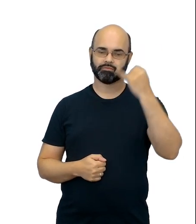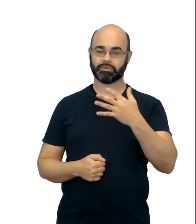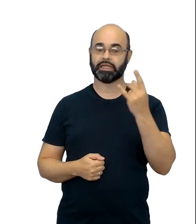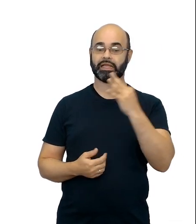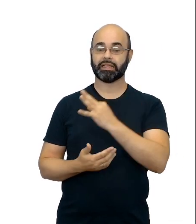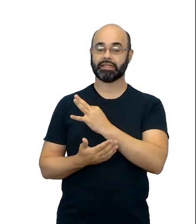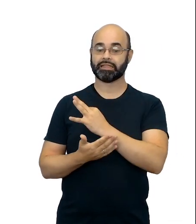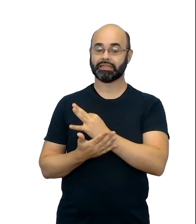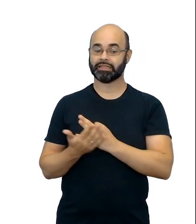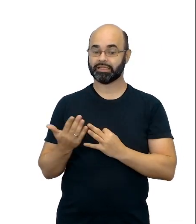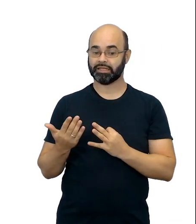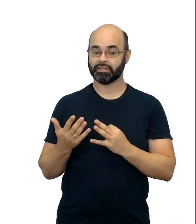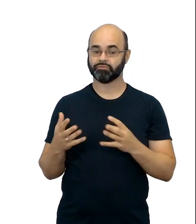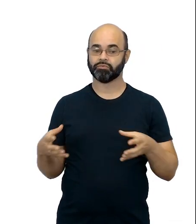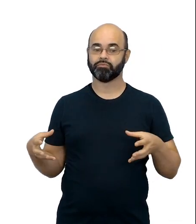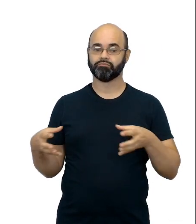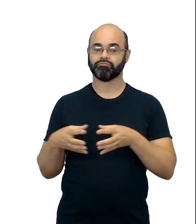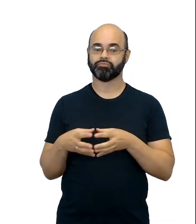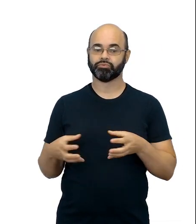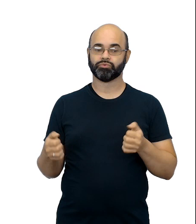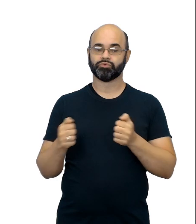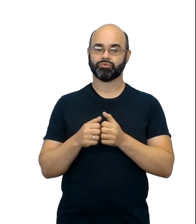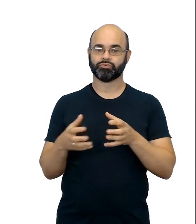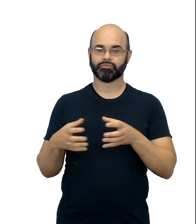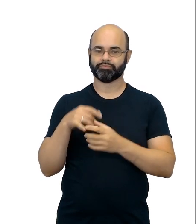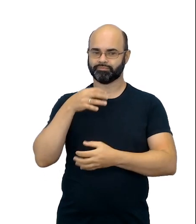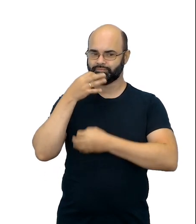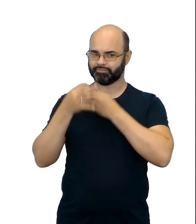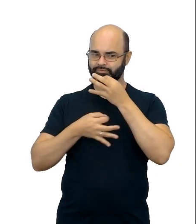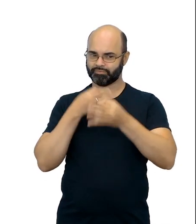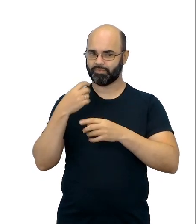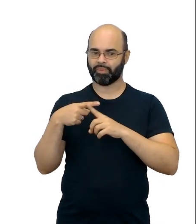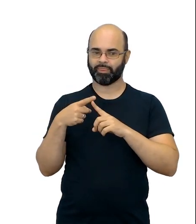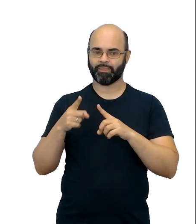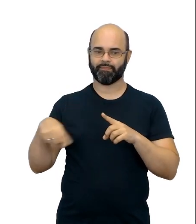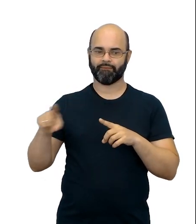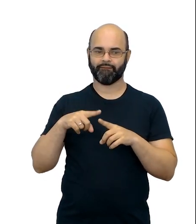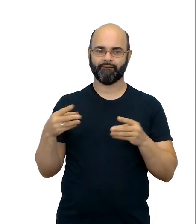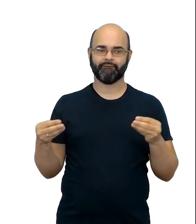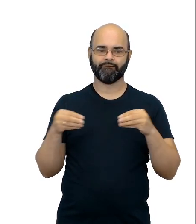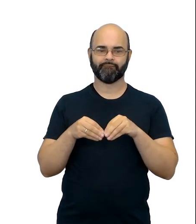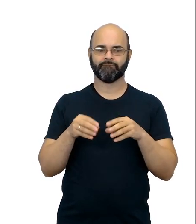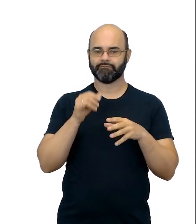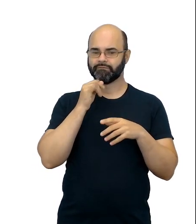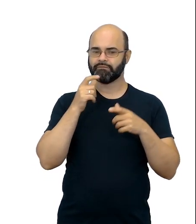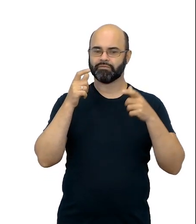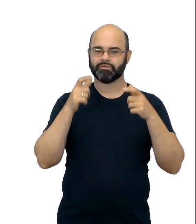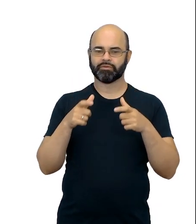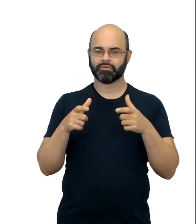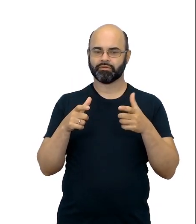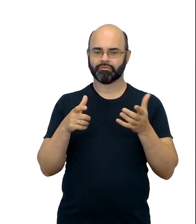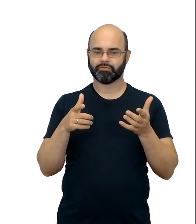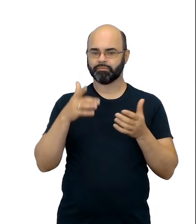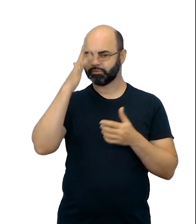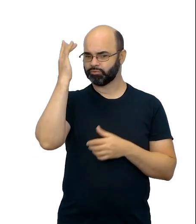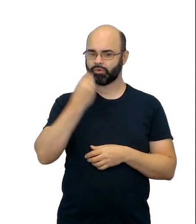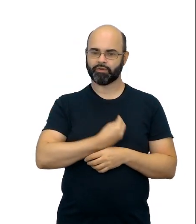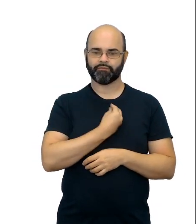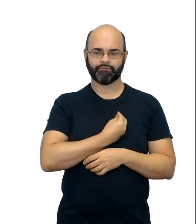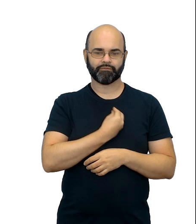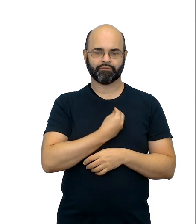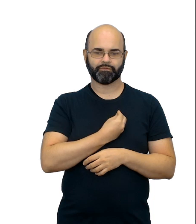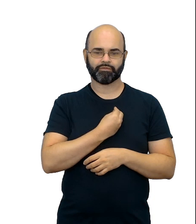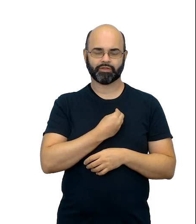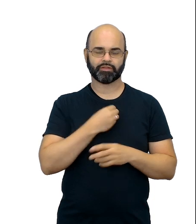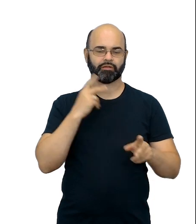por exemplo, textos que argumentam, né? Eles são agrupados, por exemplo, no campo da vida pública. E quando